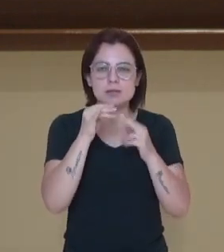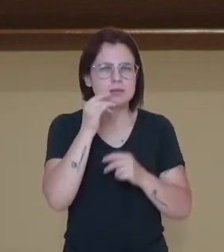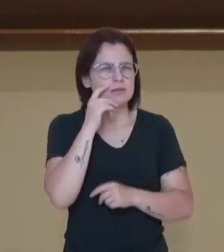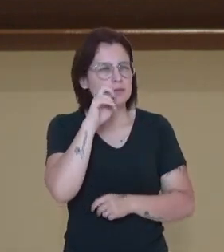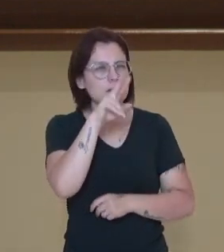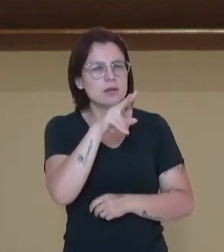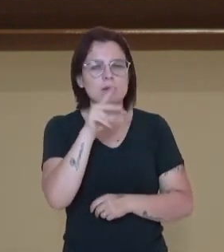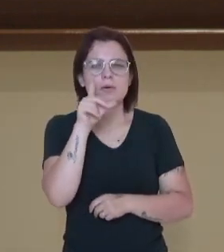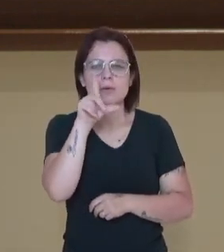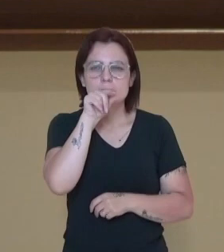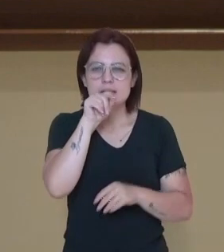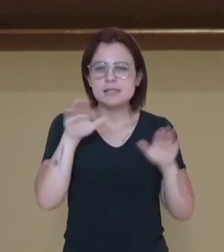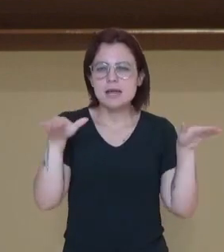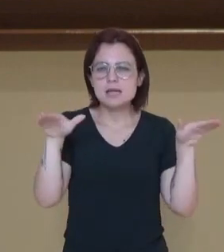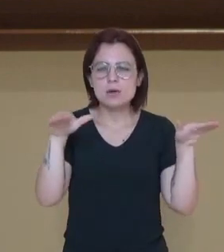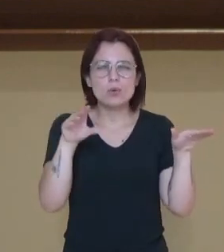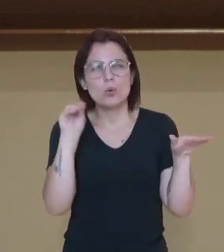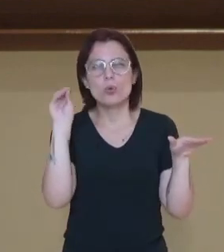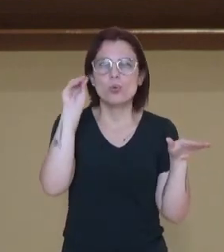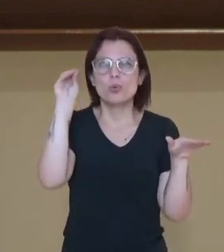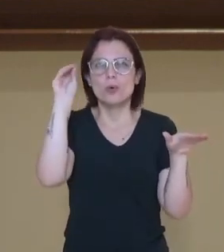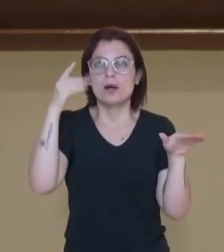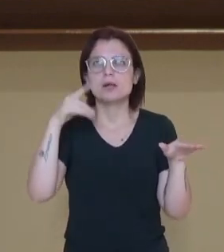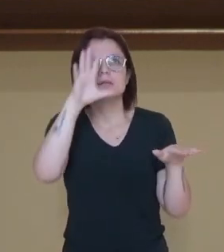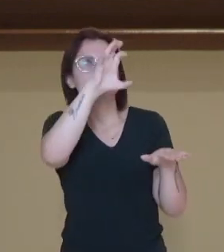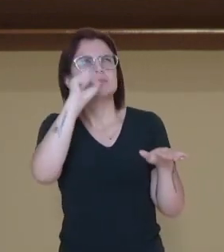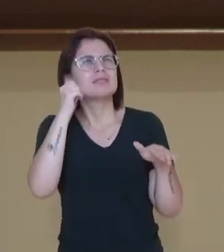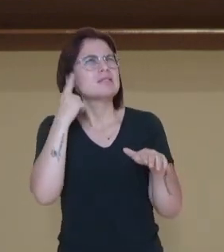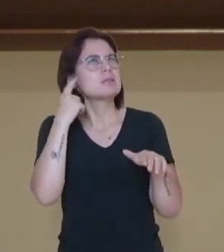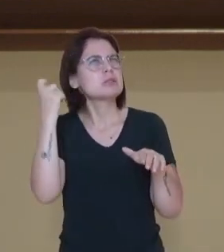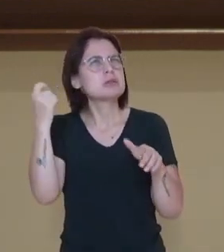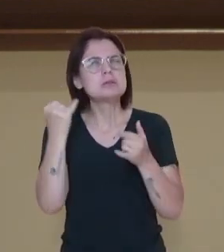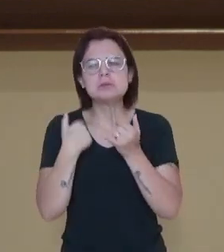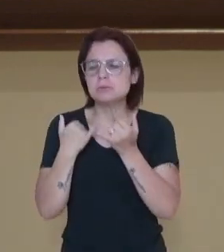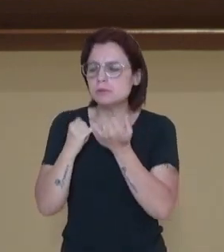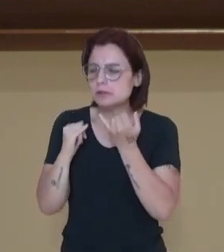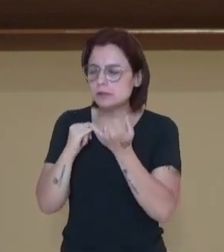pássaro, ou de repente o rugir de um leão,